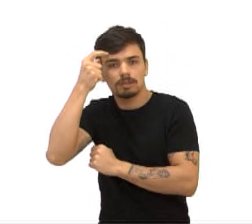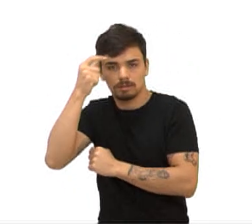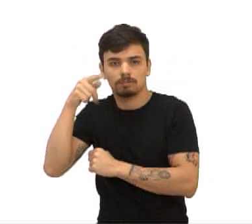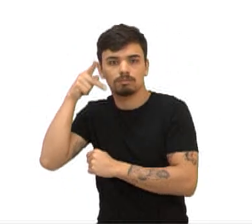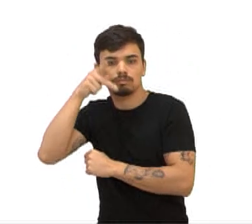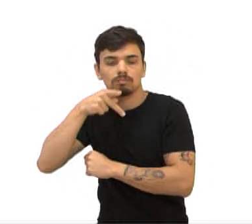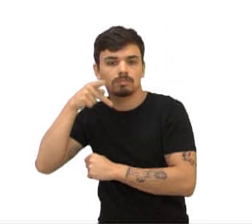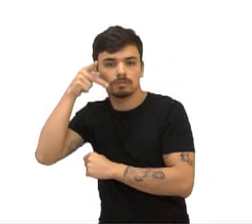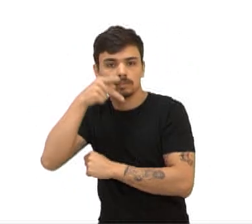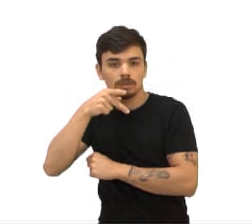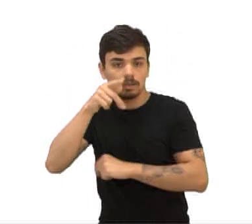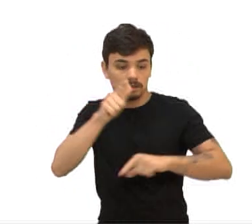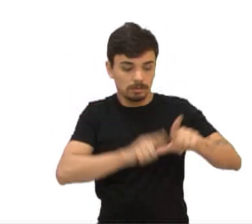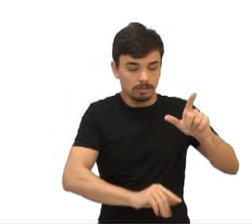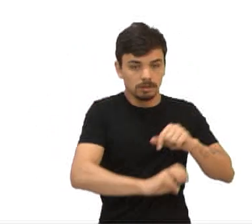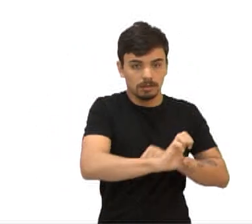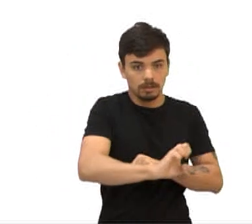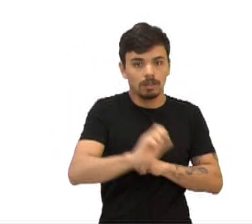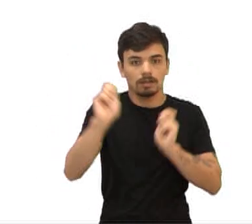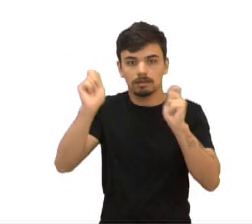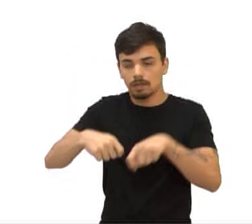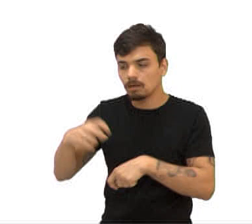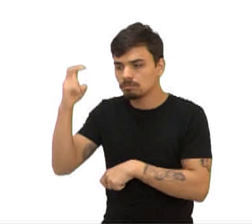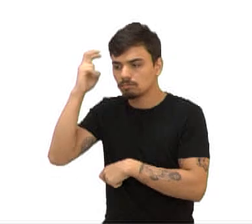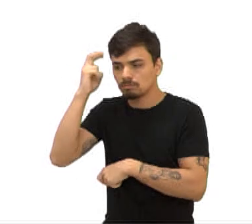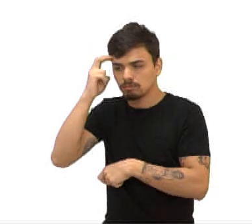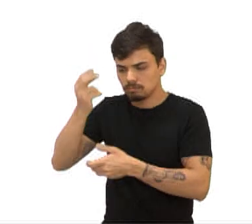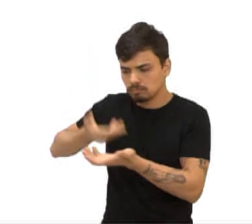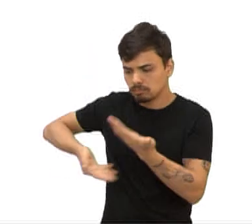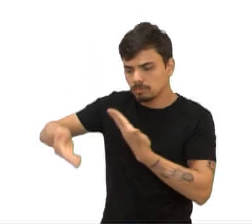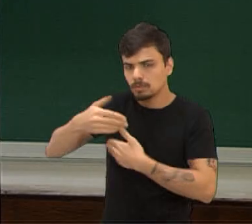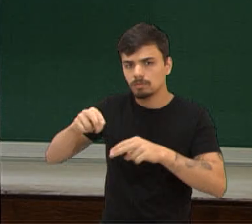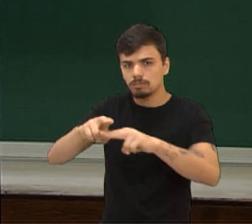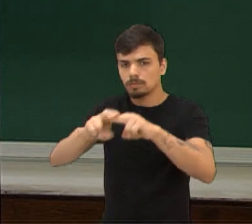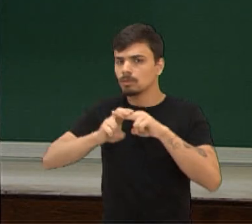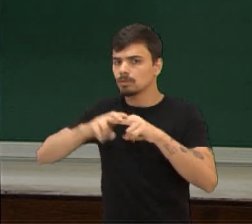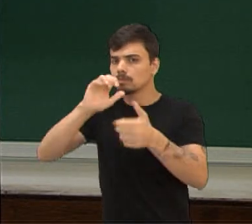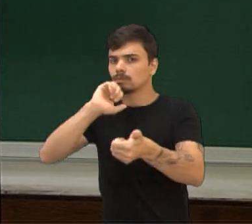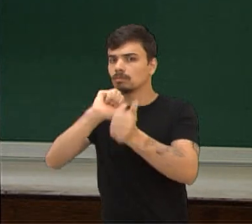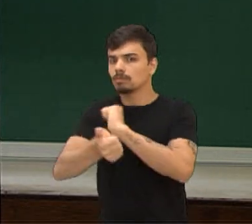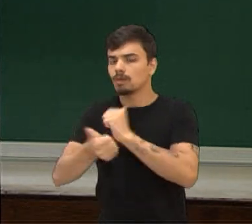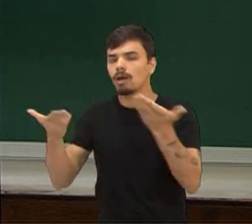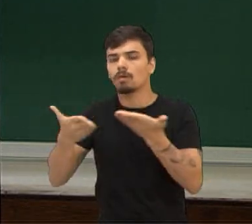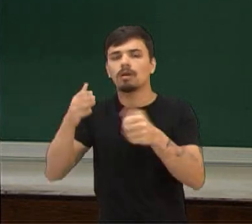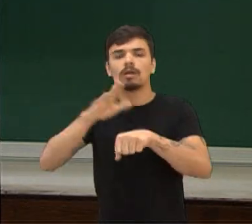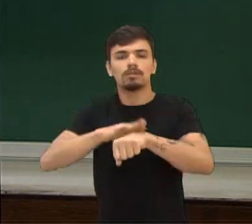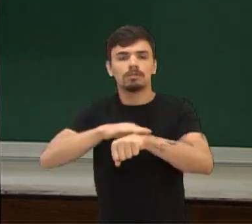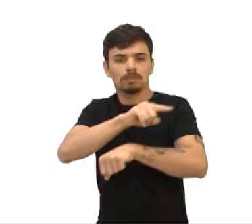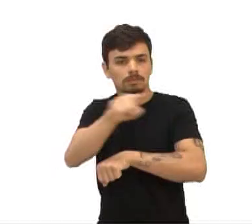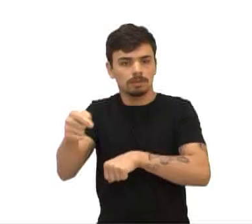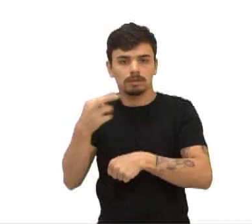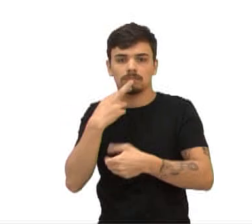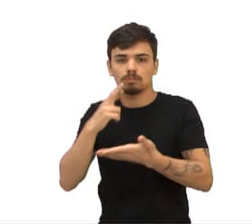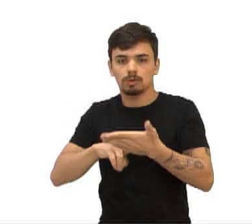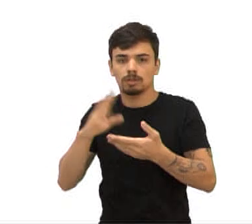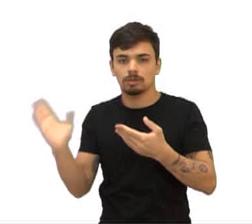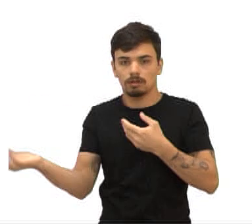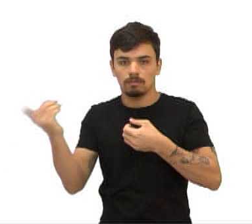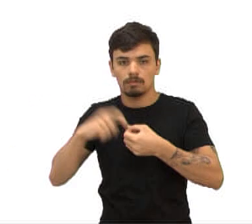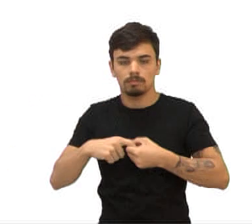E, promoverem a unidade cultural por meio das transmissões esportivas. Tempo lá para vocês responderem.